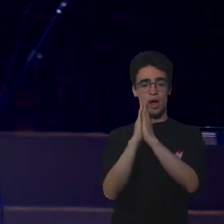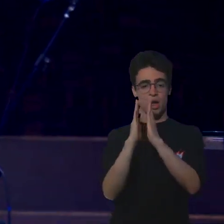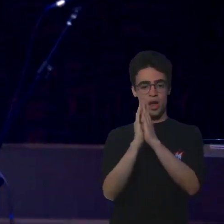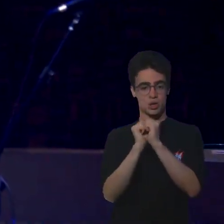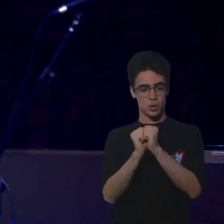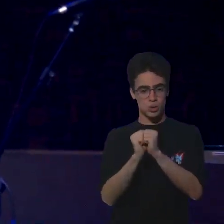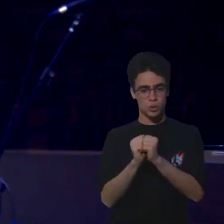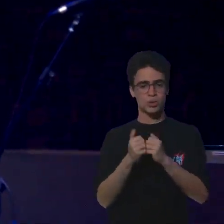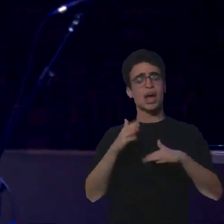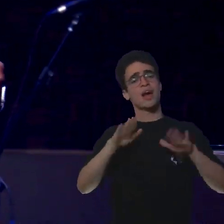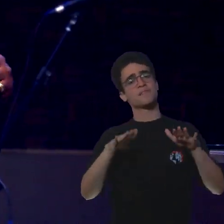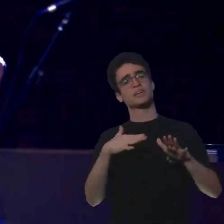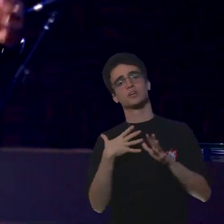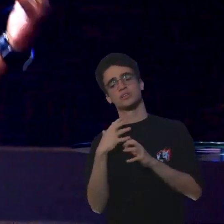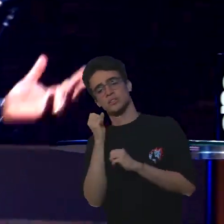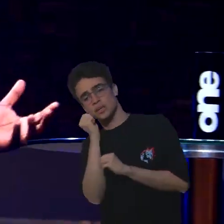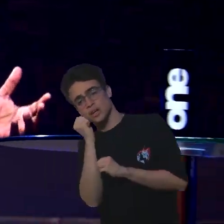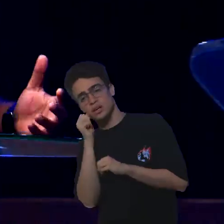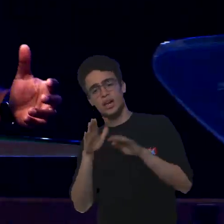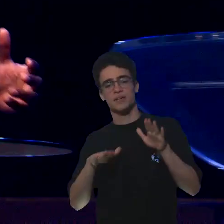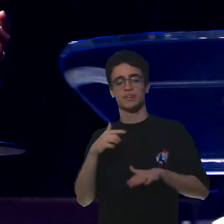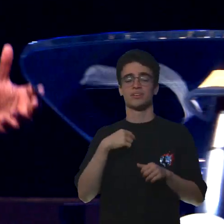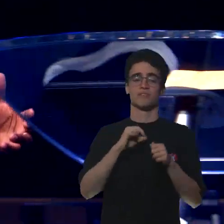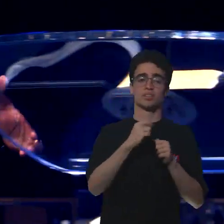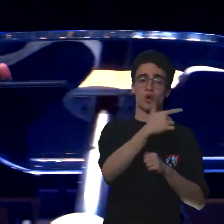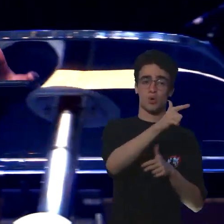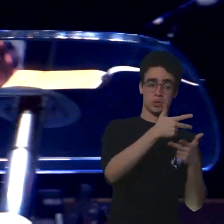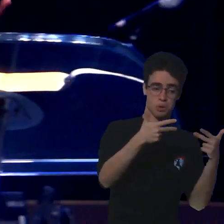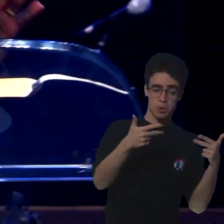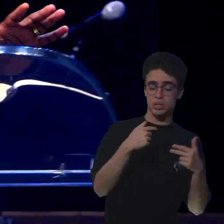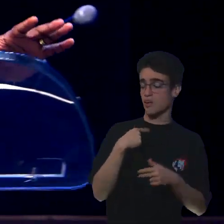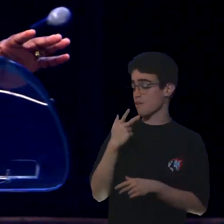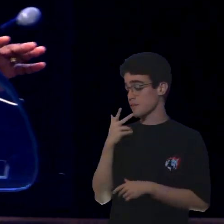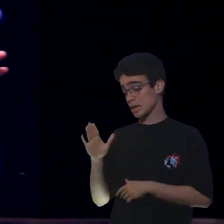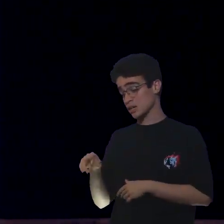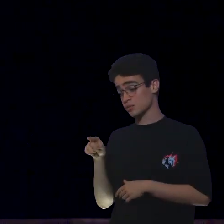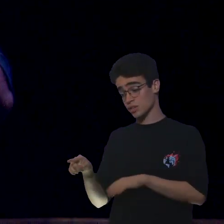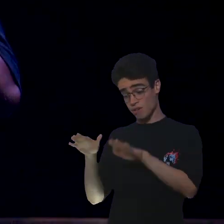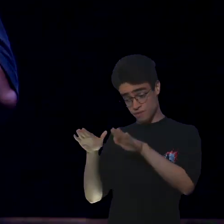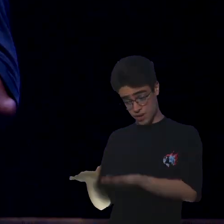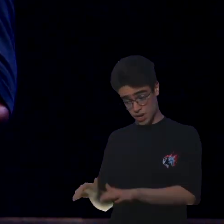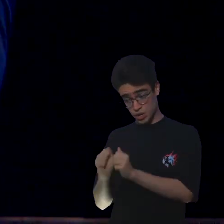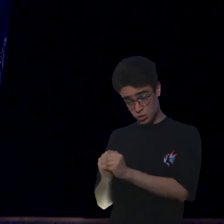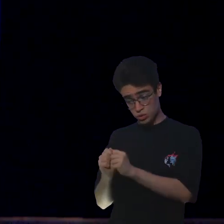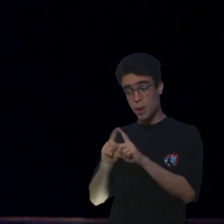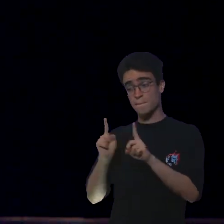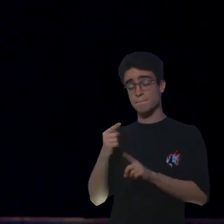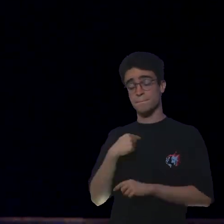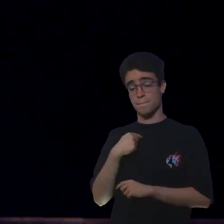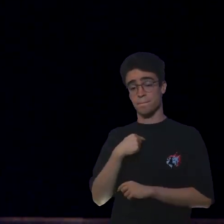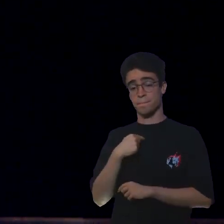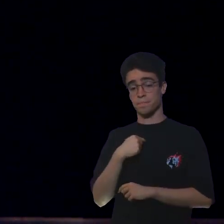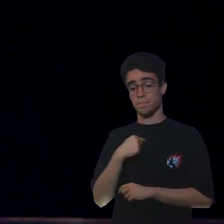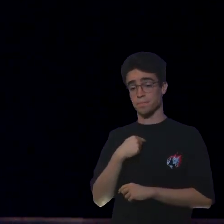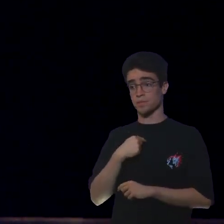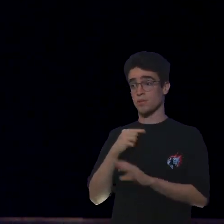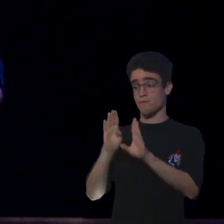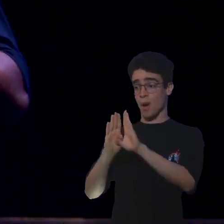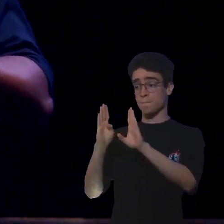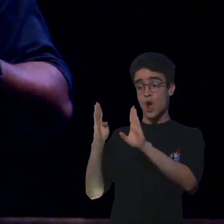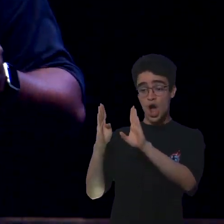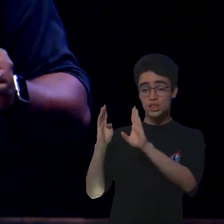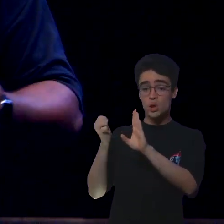que eu deito com ele, tem outros dias que eu tenho que fazer outra coisa e falo, filho, você vai ficar aqui, mas o papai vai deixar a porta um